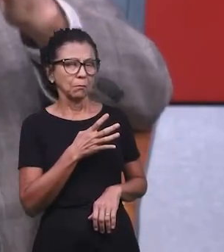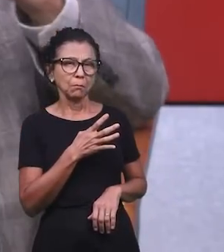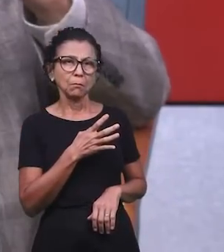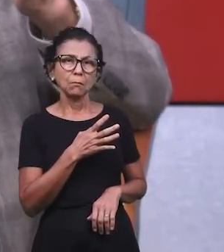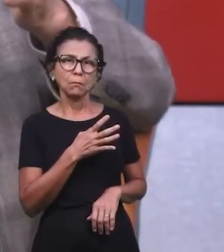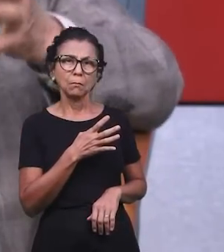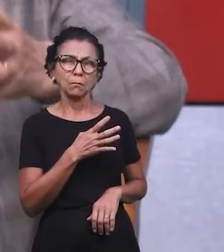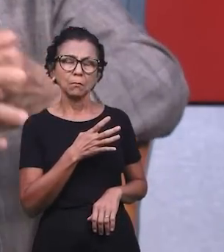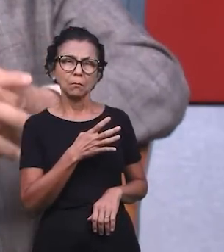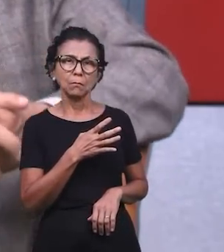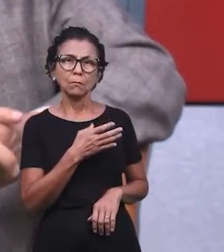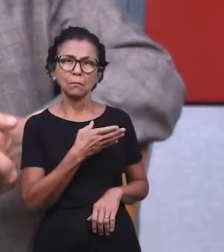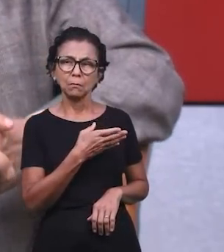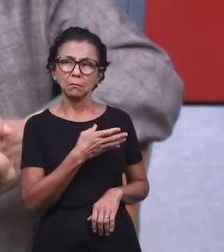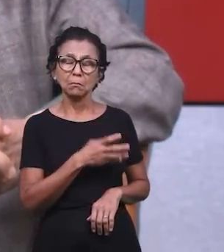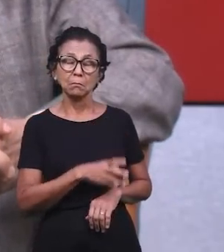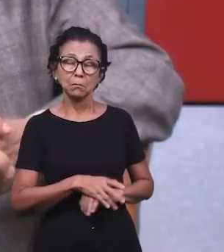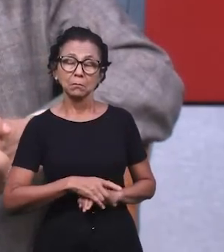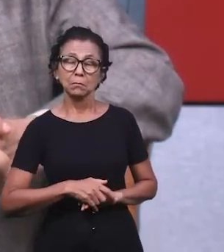com aquela colocação.